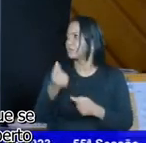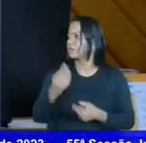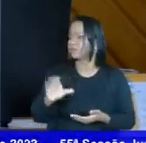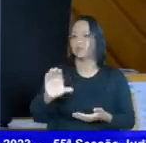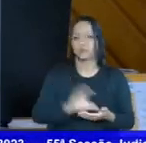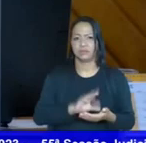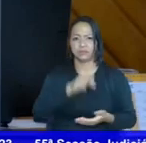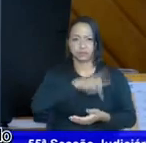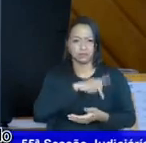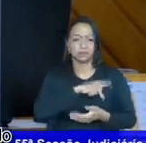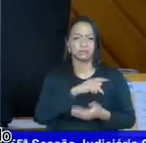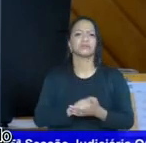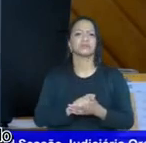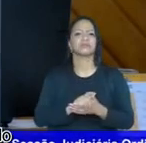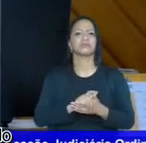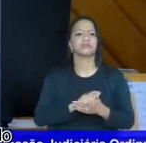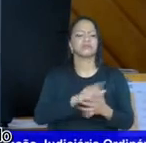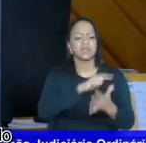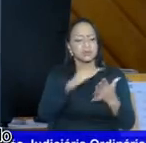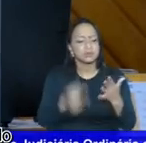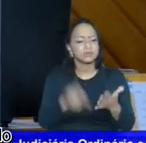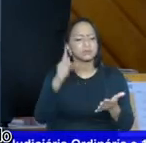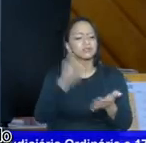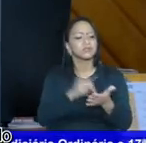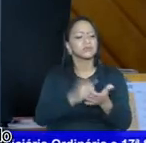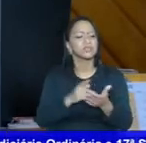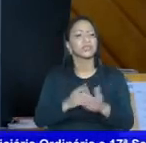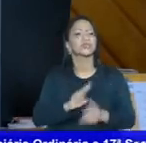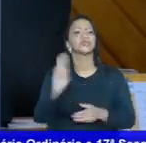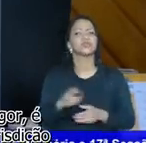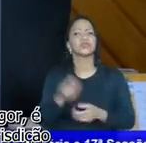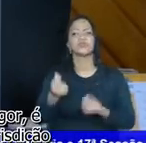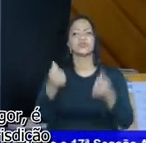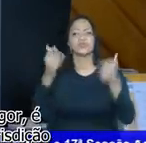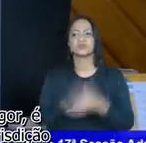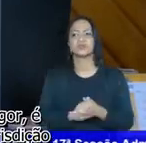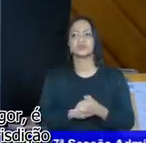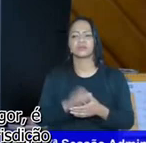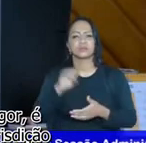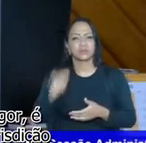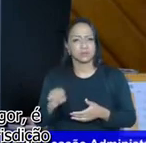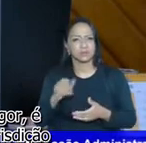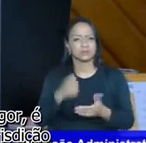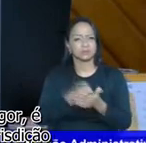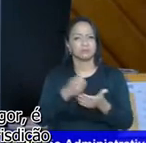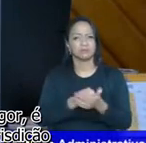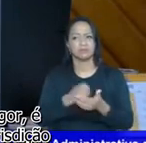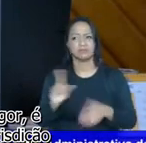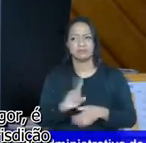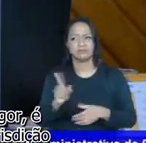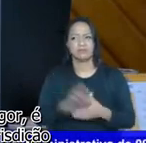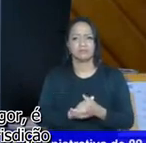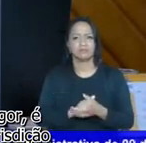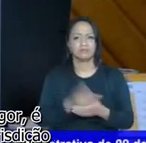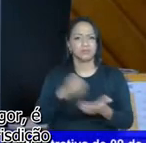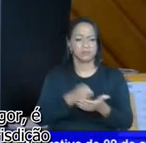doutor Gilberto. É me identificar, de fato, onde é que foi empregado. Se não se desincumbe do dever, não é